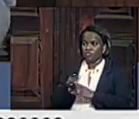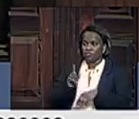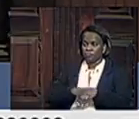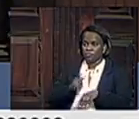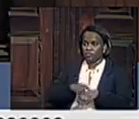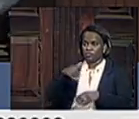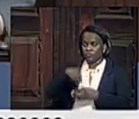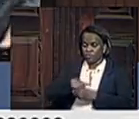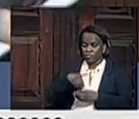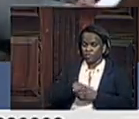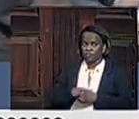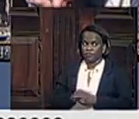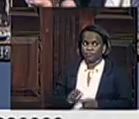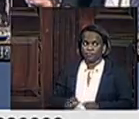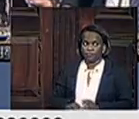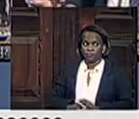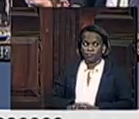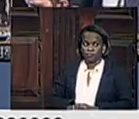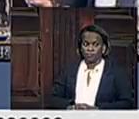vamos votar contra.